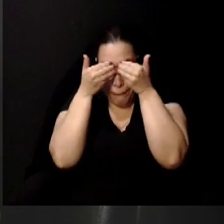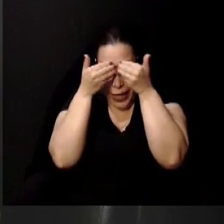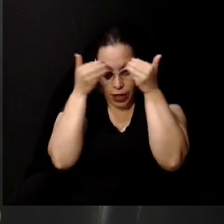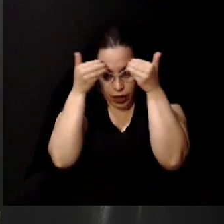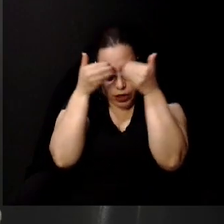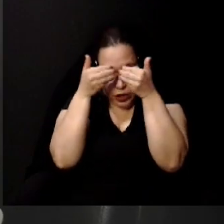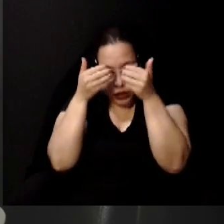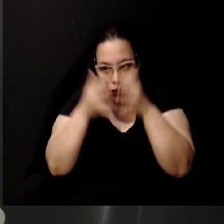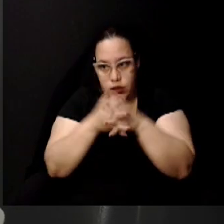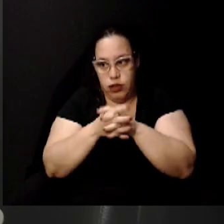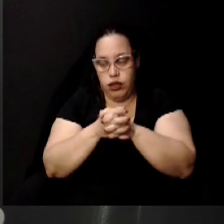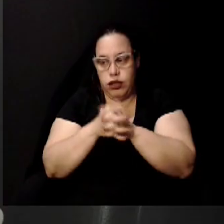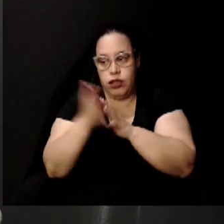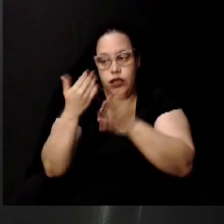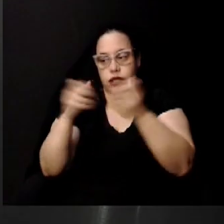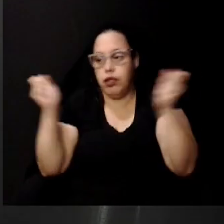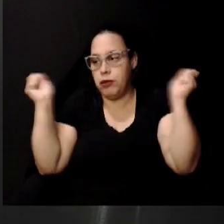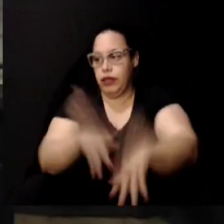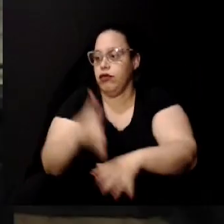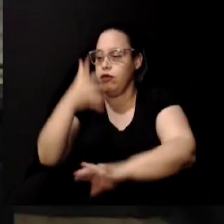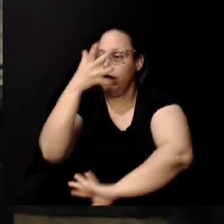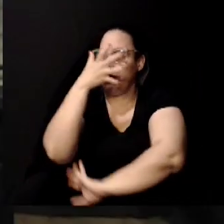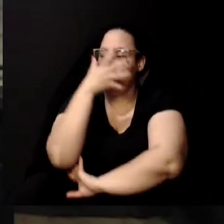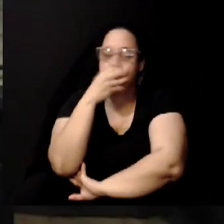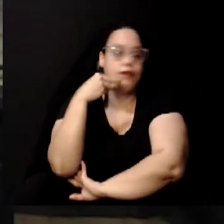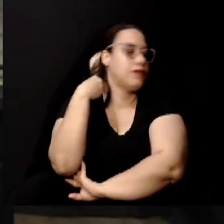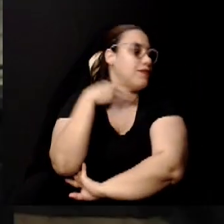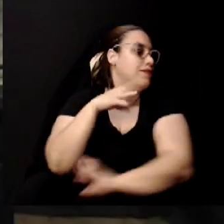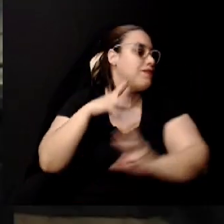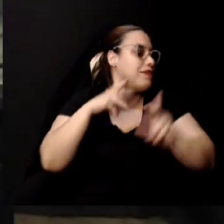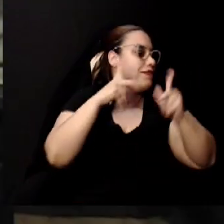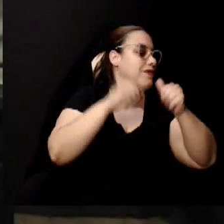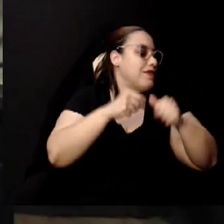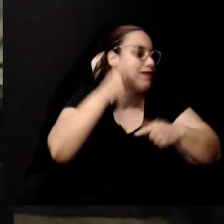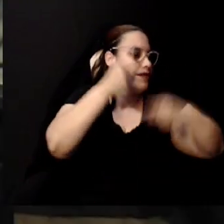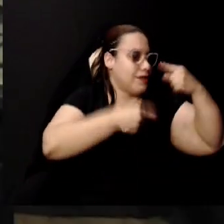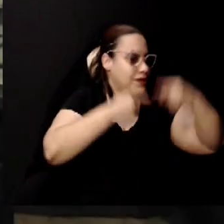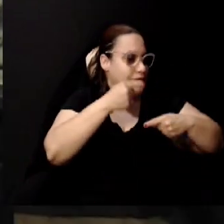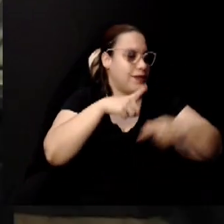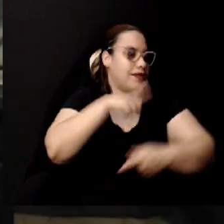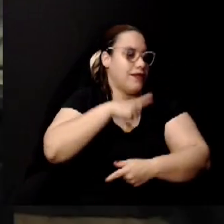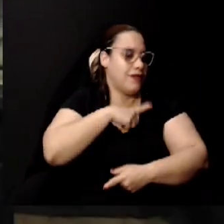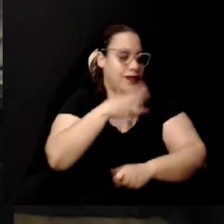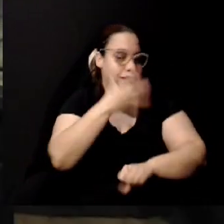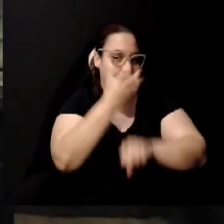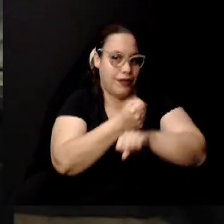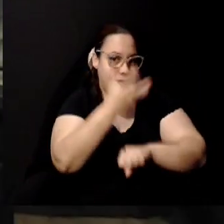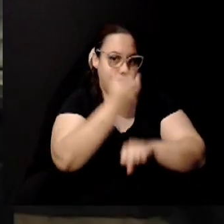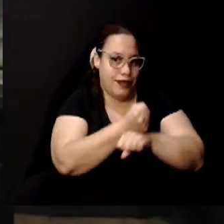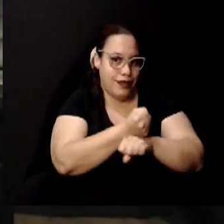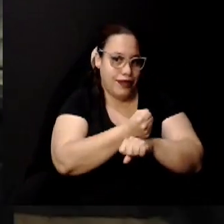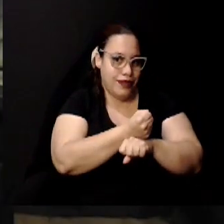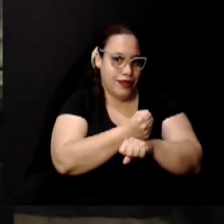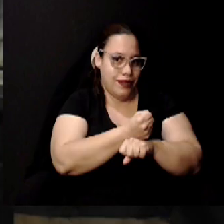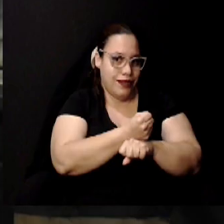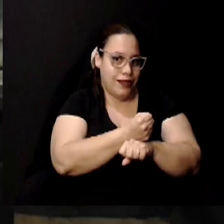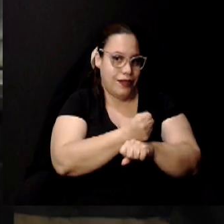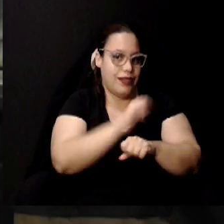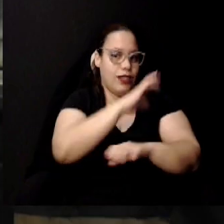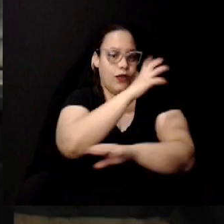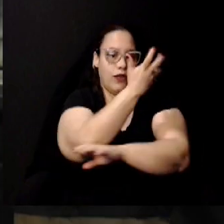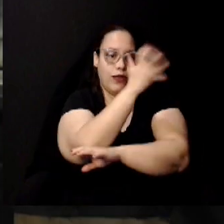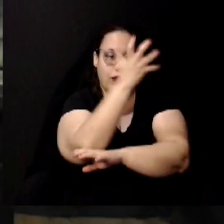retrógrada, não é possível. E Mariana, todas essas discussões que nós tivemos aqui no nosso podcast, dessa questão ambiental, dessa questão